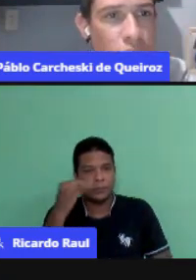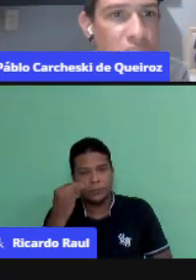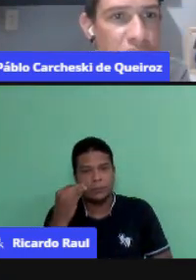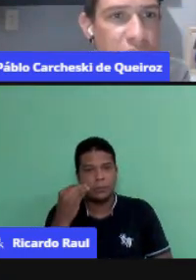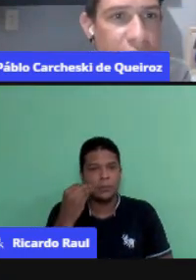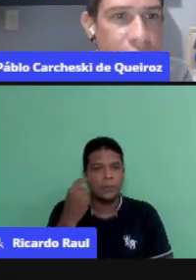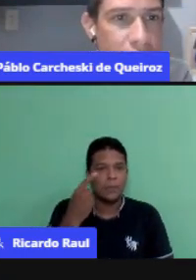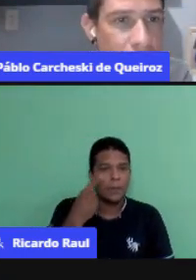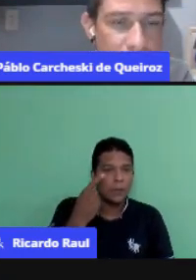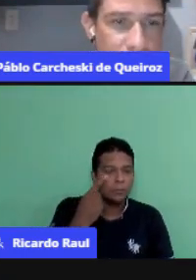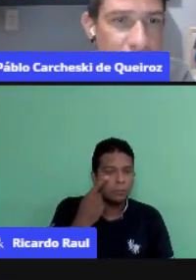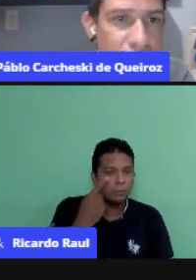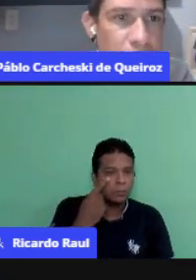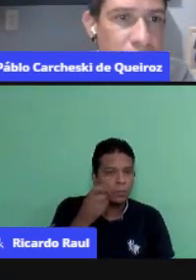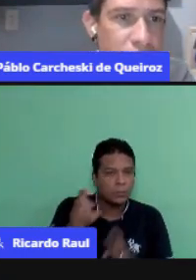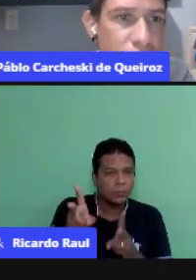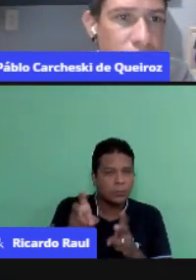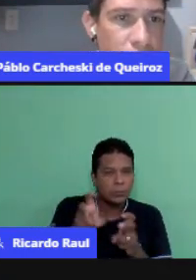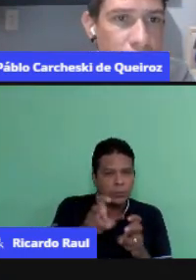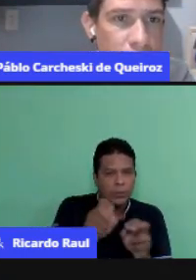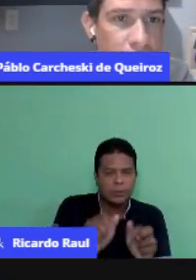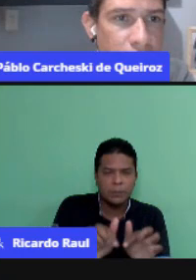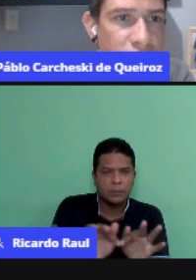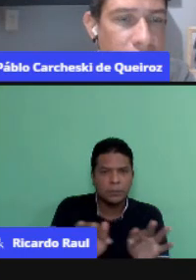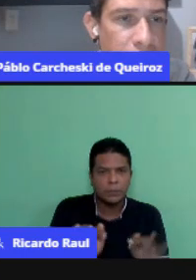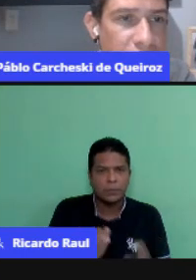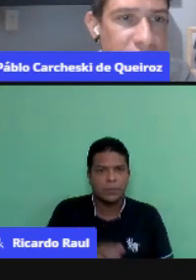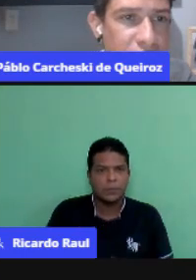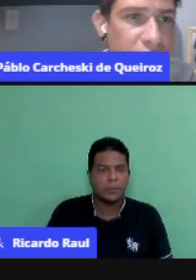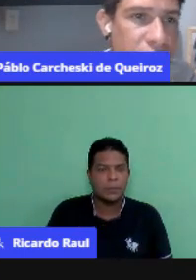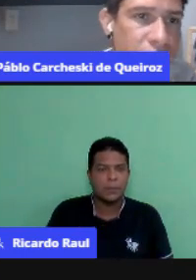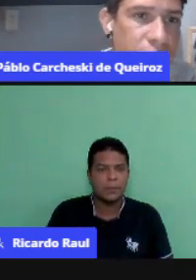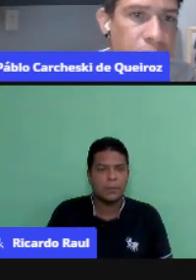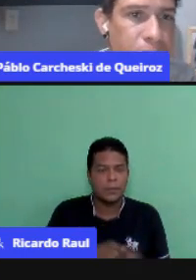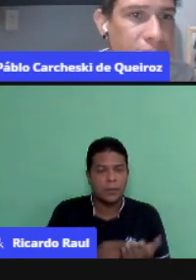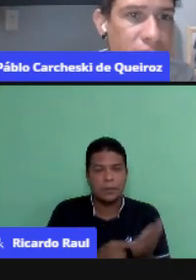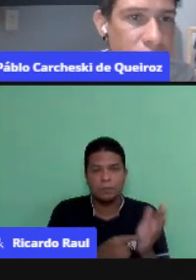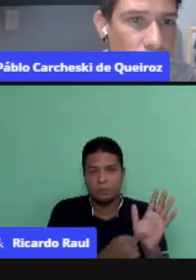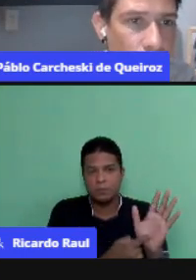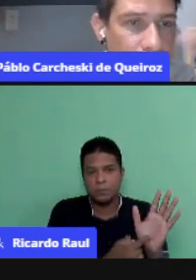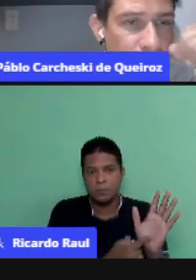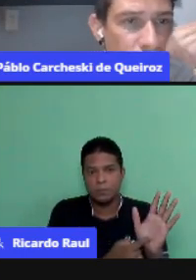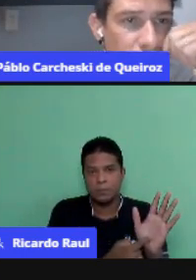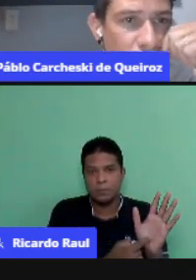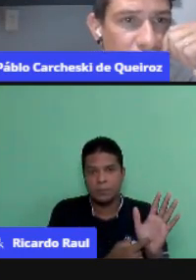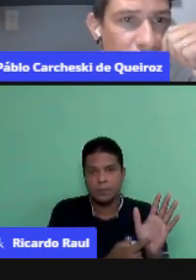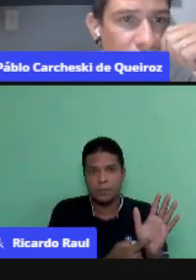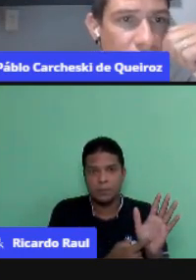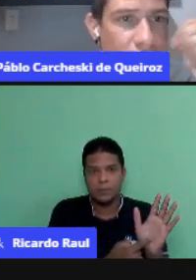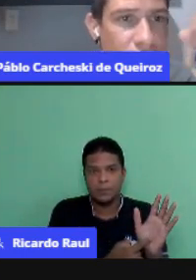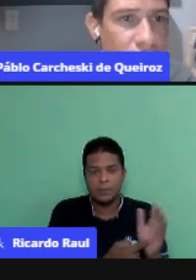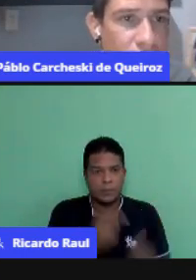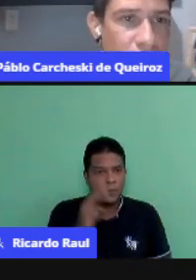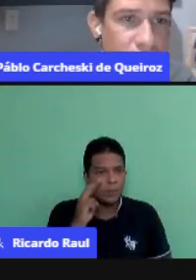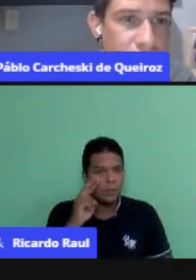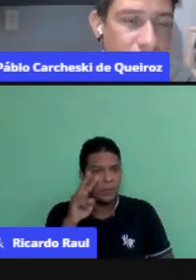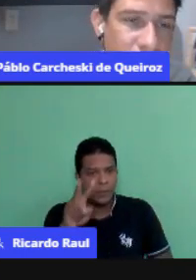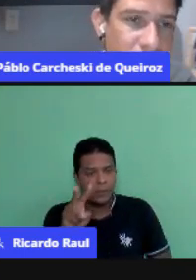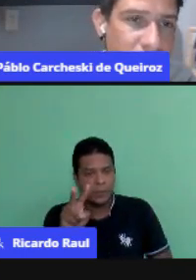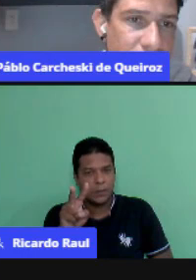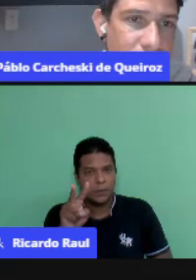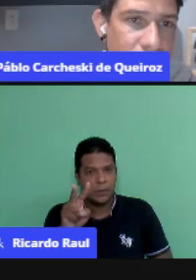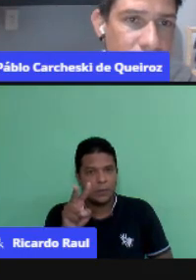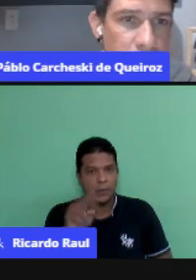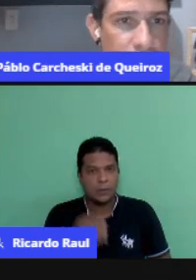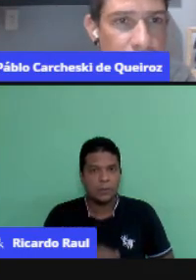está lá para o aluno identificar. A atividade é simples isso. Vai aparecer, né, para eles, igual vocês estão vendo, né,